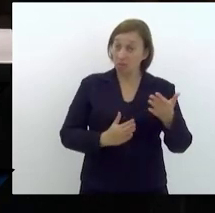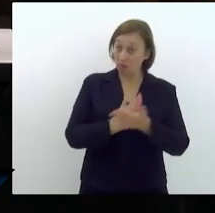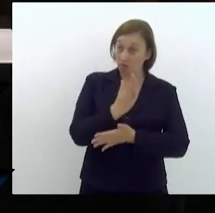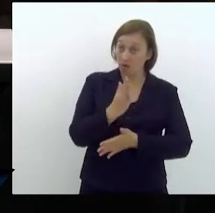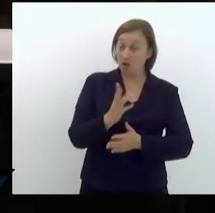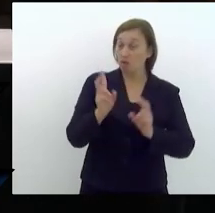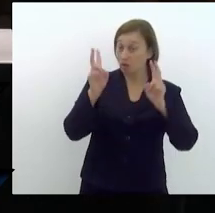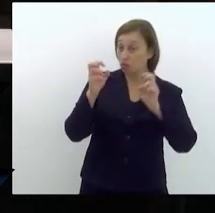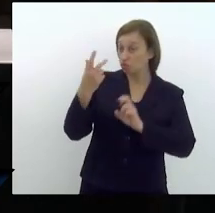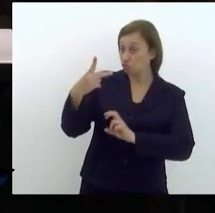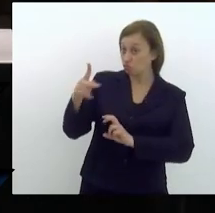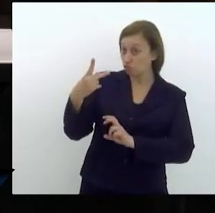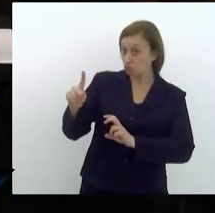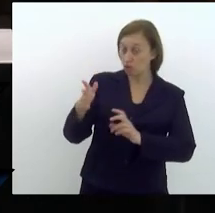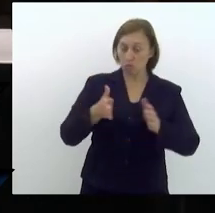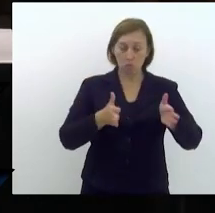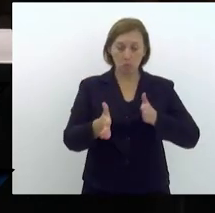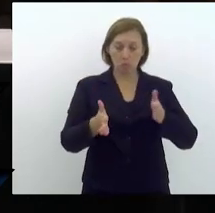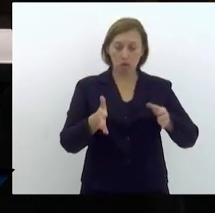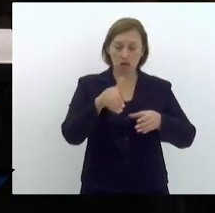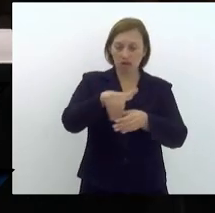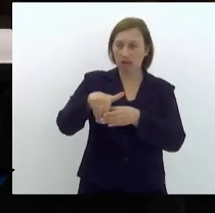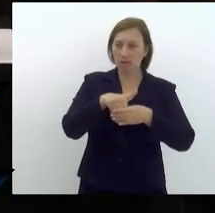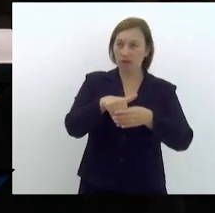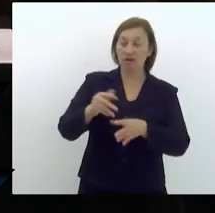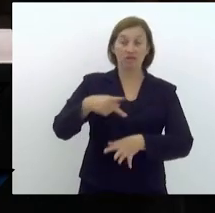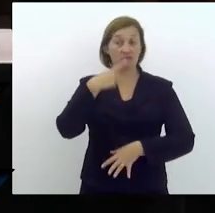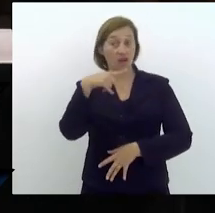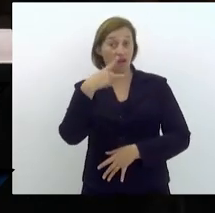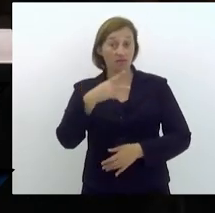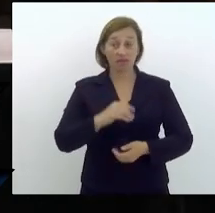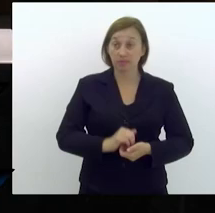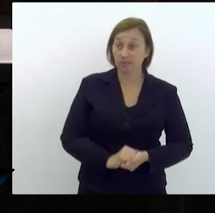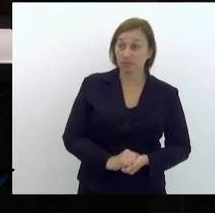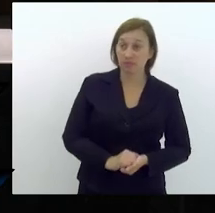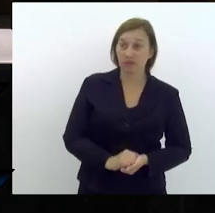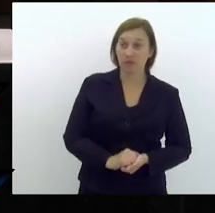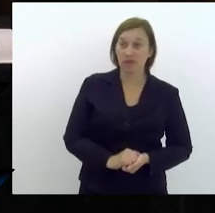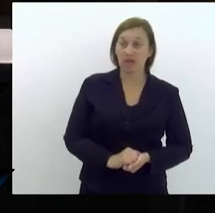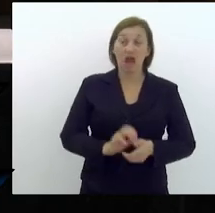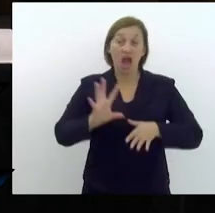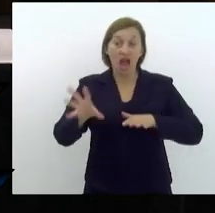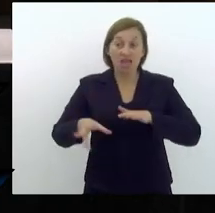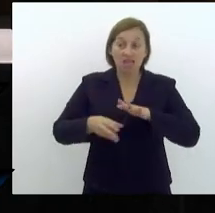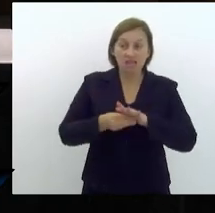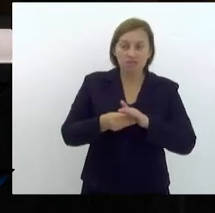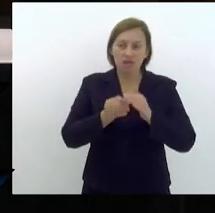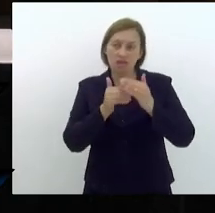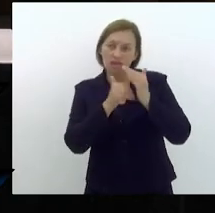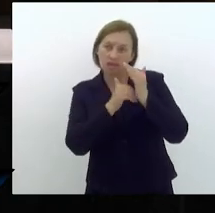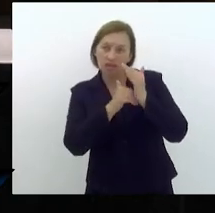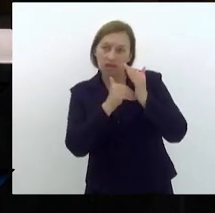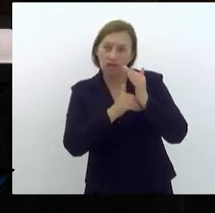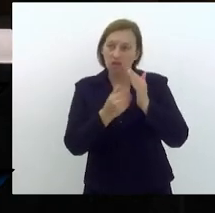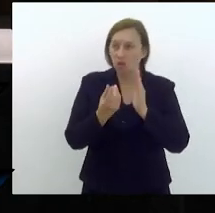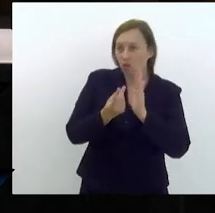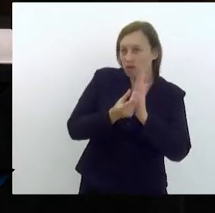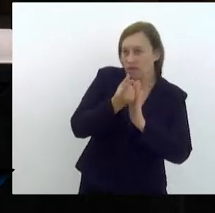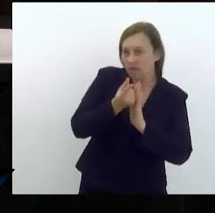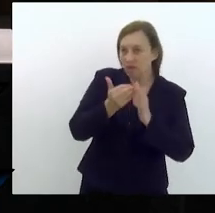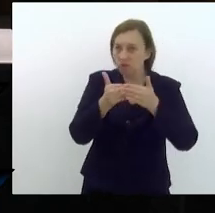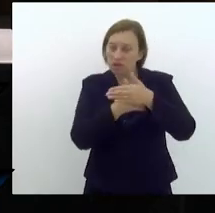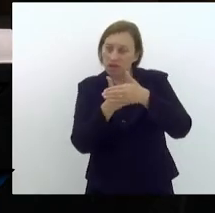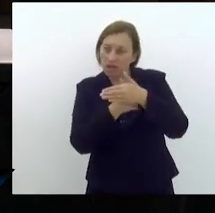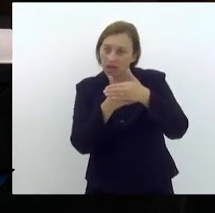dele que no período da campanha ele dizia que as emendas secretas orçamento secreto não